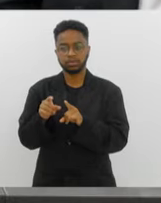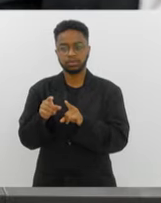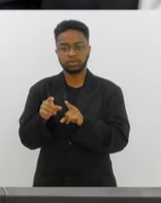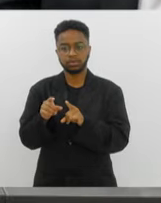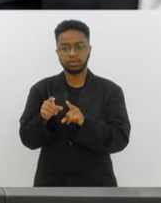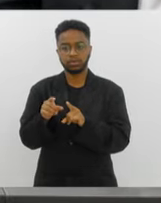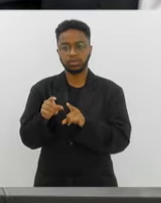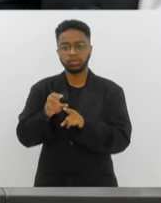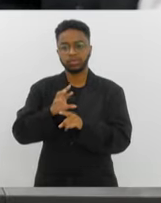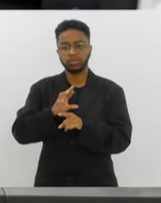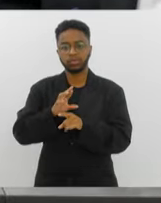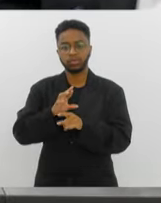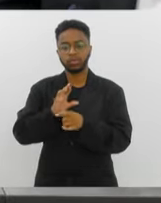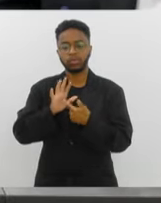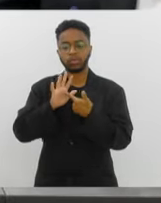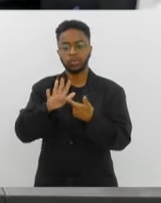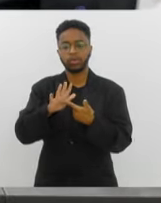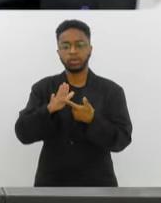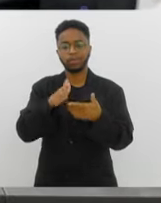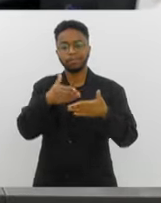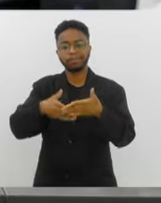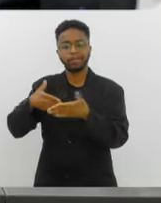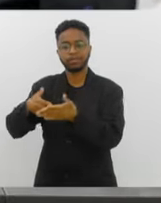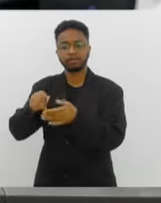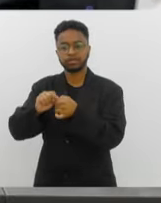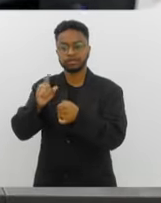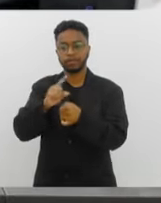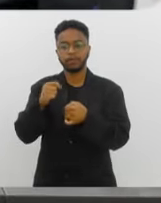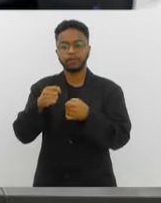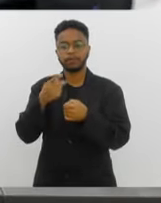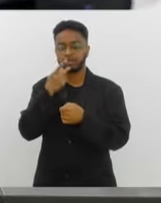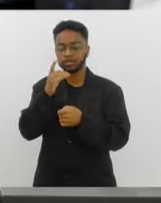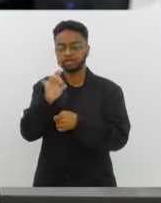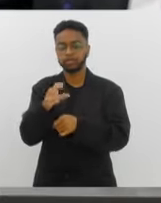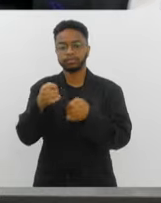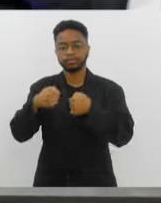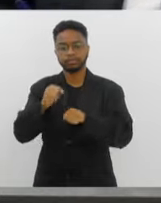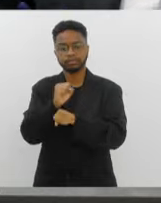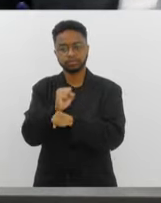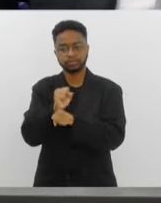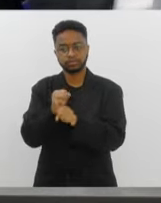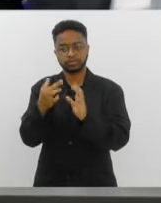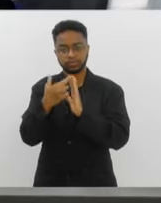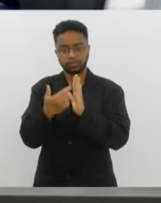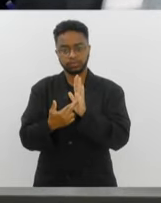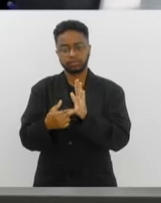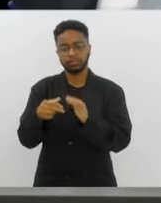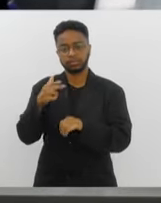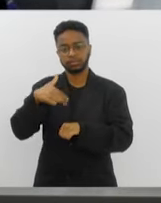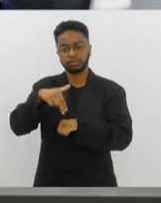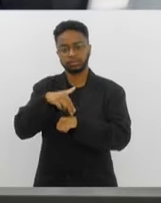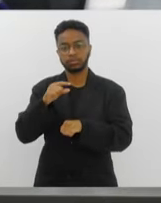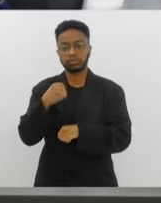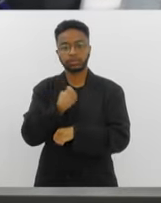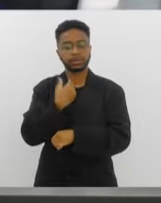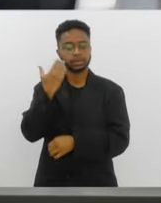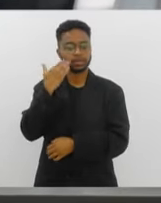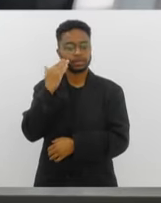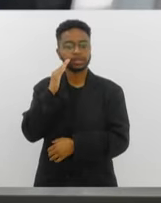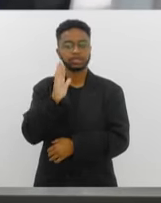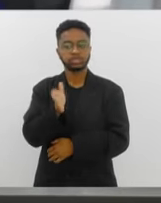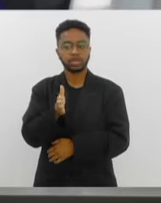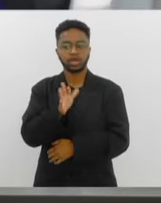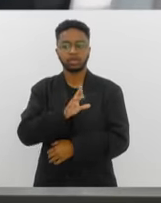de fazer. Ele diz que tem que aguardar uma regra nacional. Por diversas vezes aqui, a gente já entendeu que não é